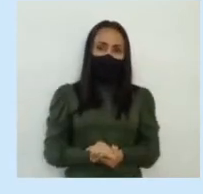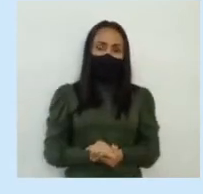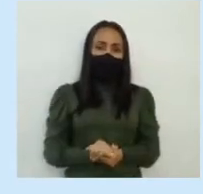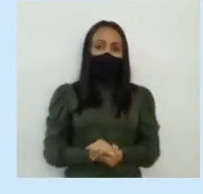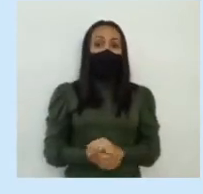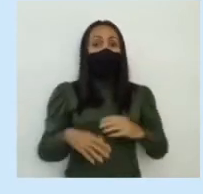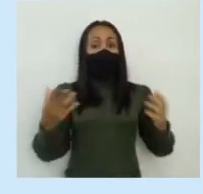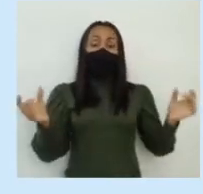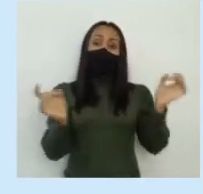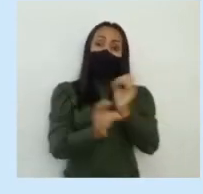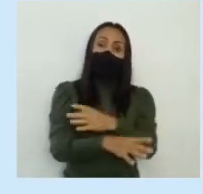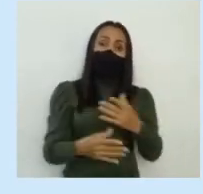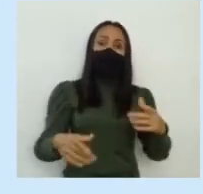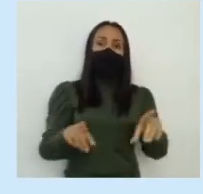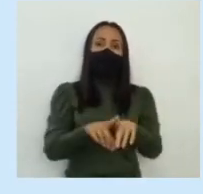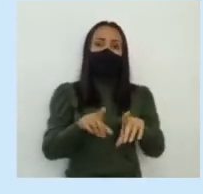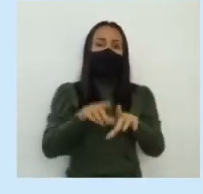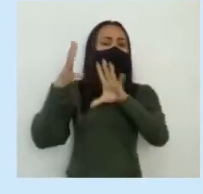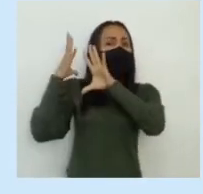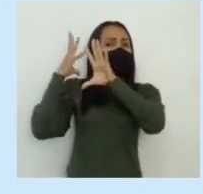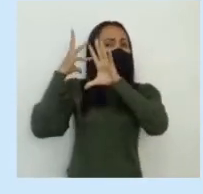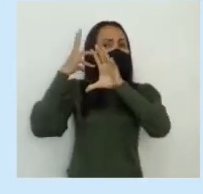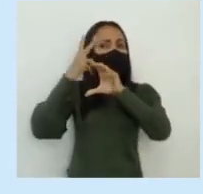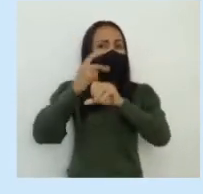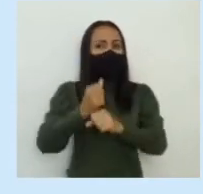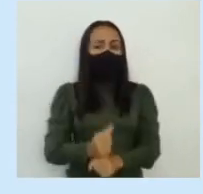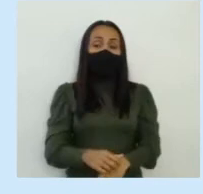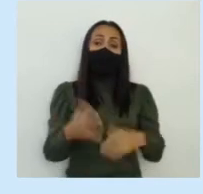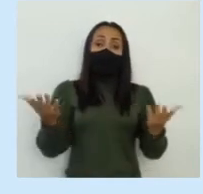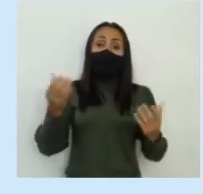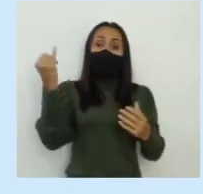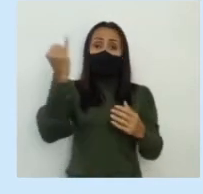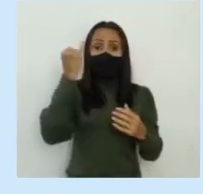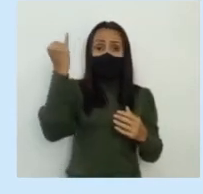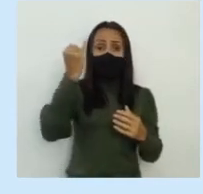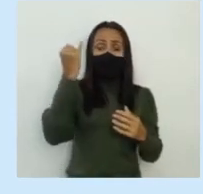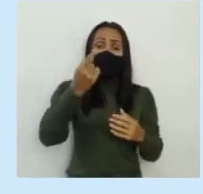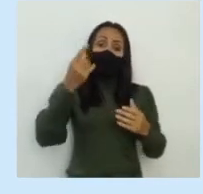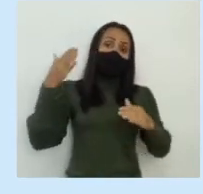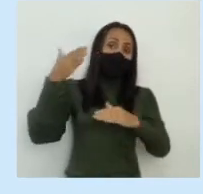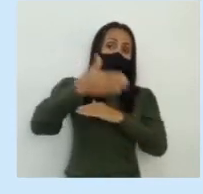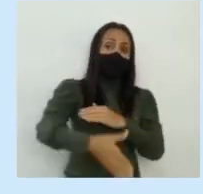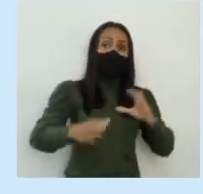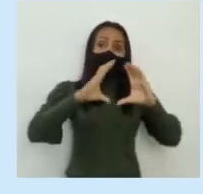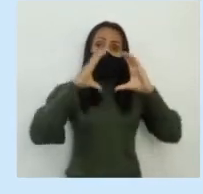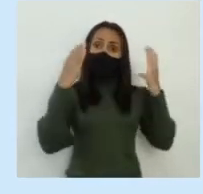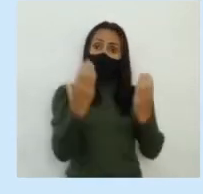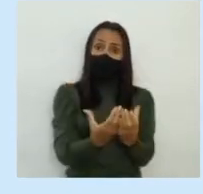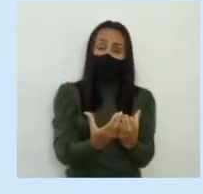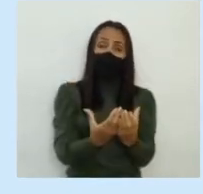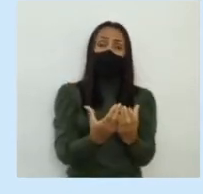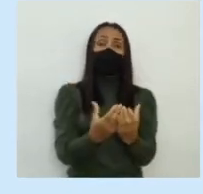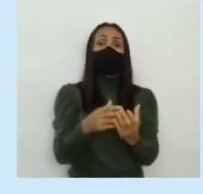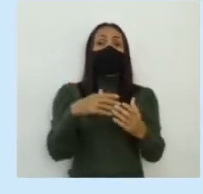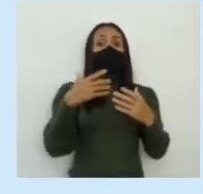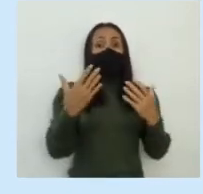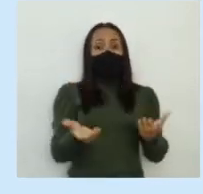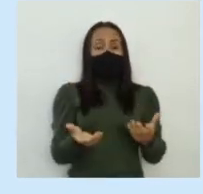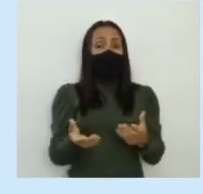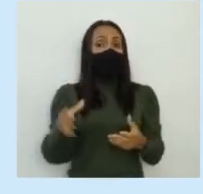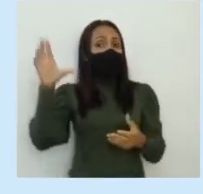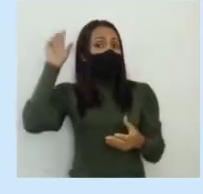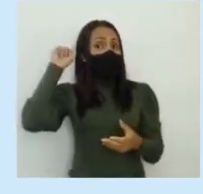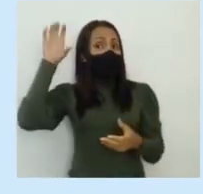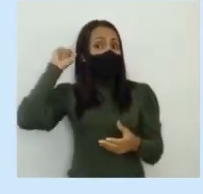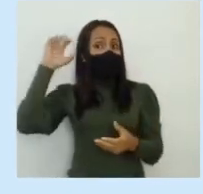acabo aqui também relembrando da necessidade de vocês participarem dos fóruns, de interagirem, de ouvirem lá o